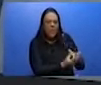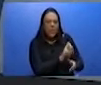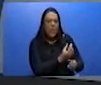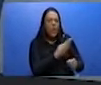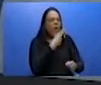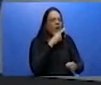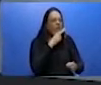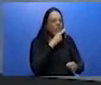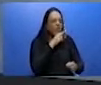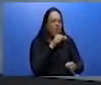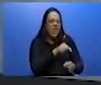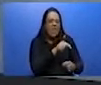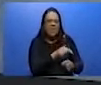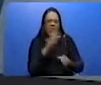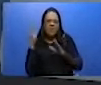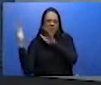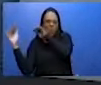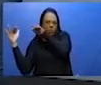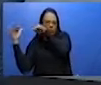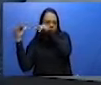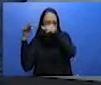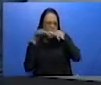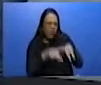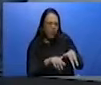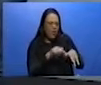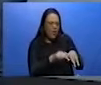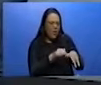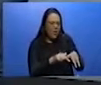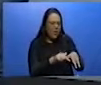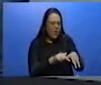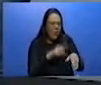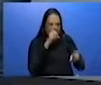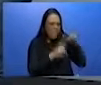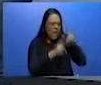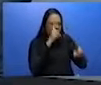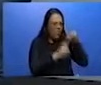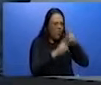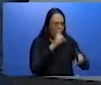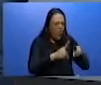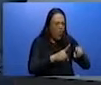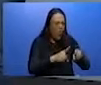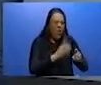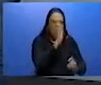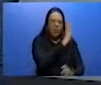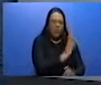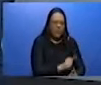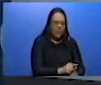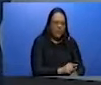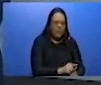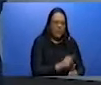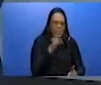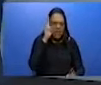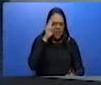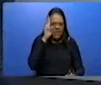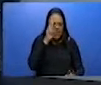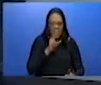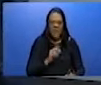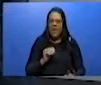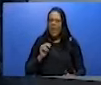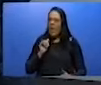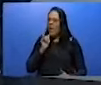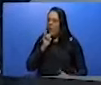deles dominarem a terra ali para outros países não quererem invadir, igual aconteceu com a França lá de querer roubar os